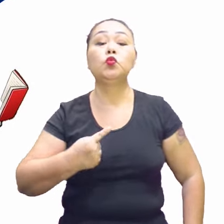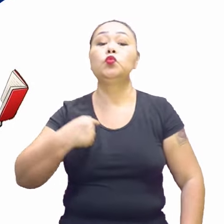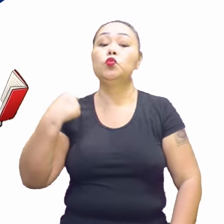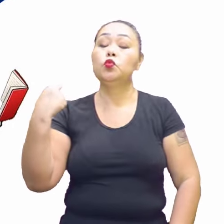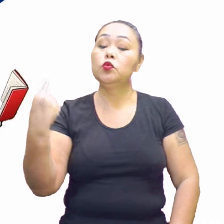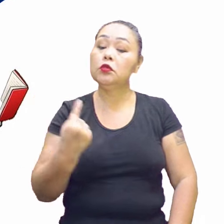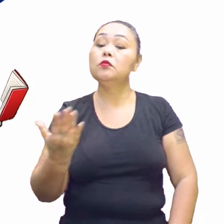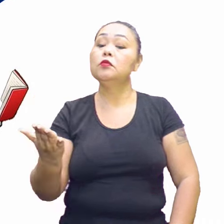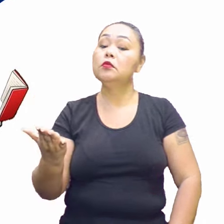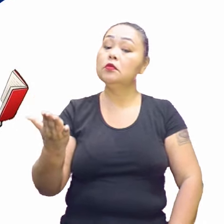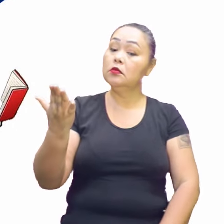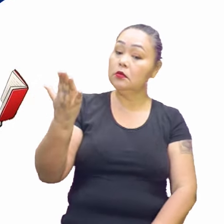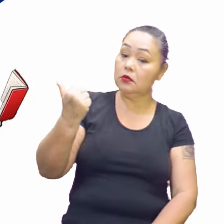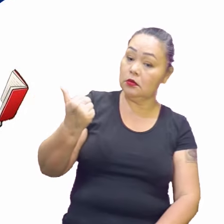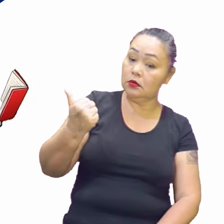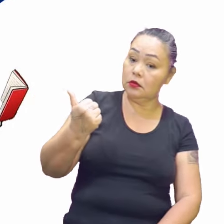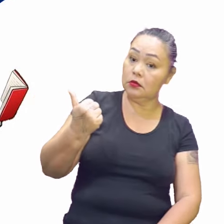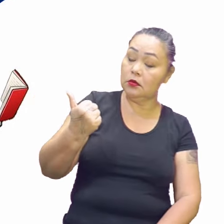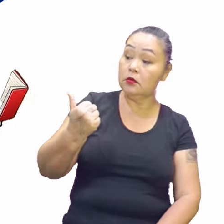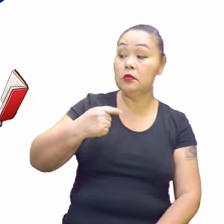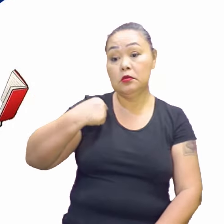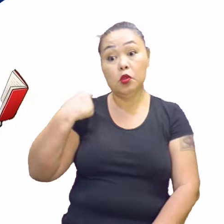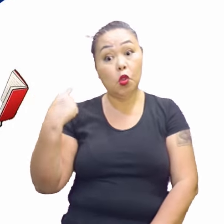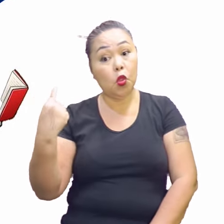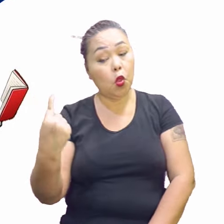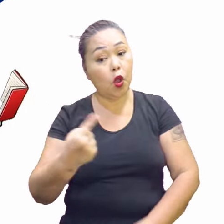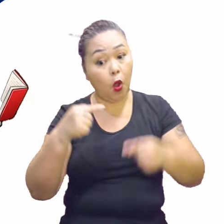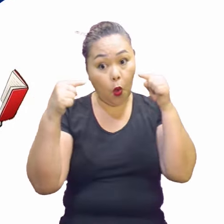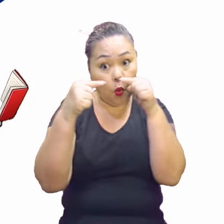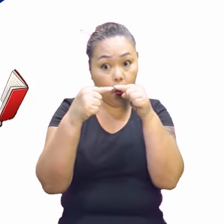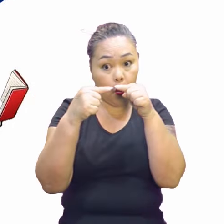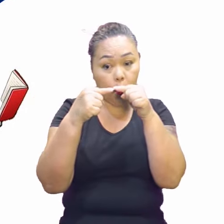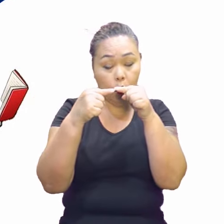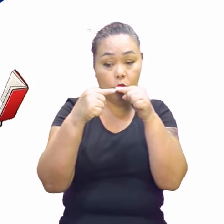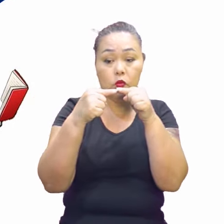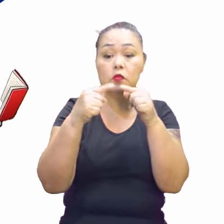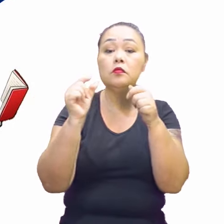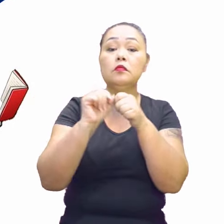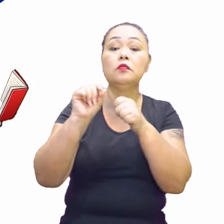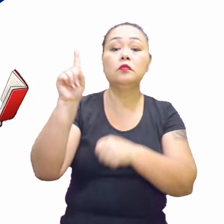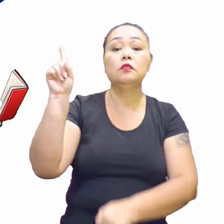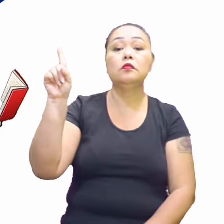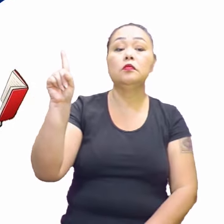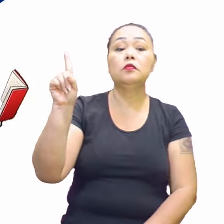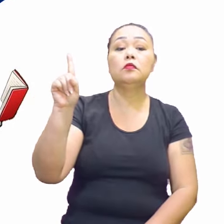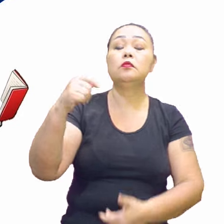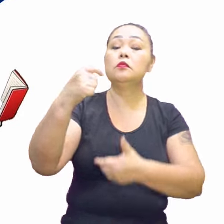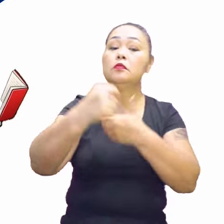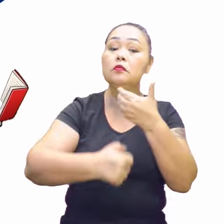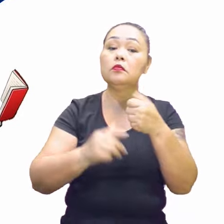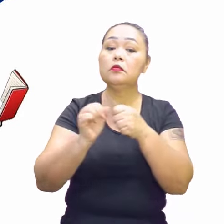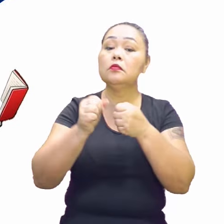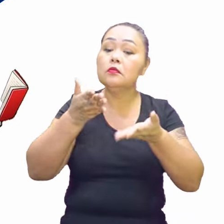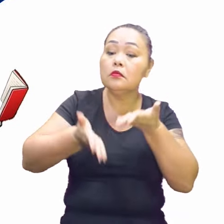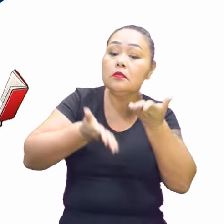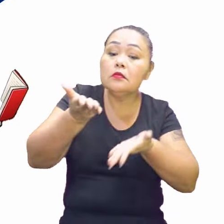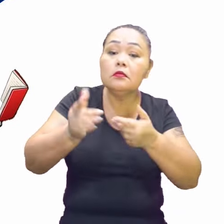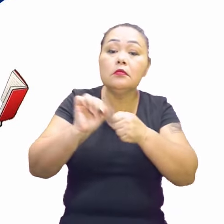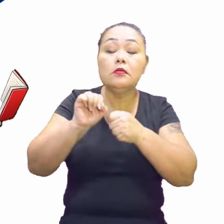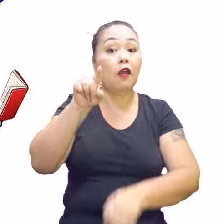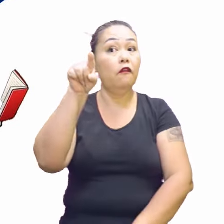nós trouxemos, viu só? Fazendo a concordância. Uma observação aqui do pronome de tratamento